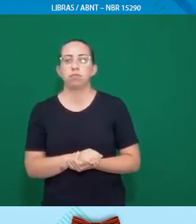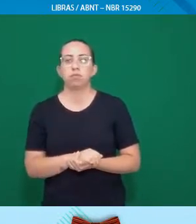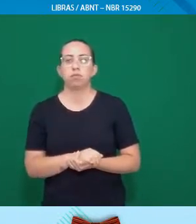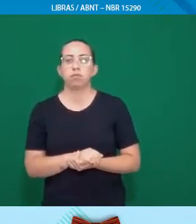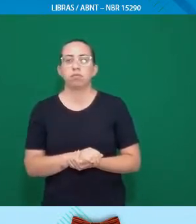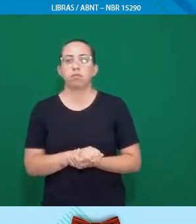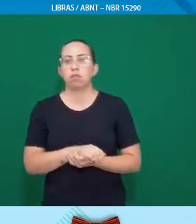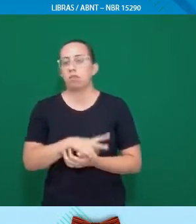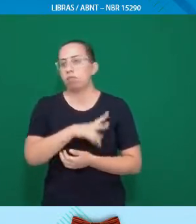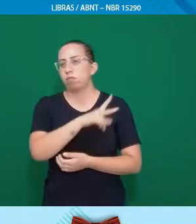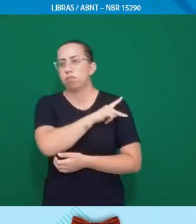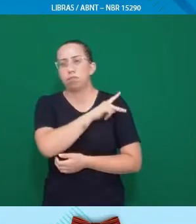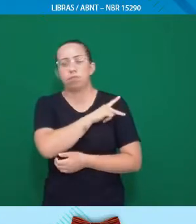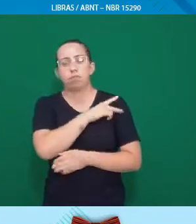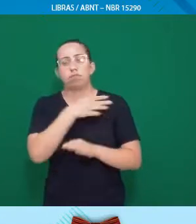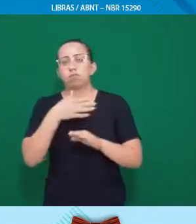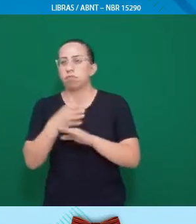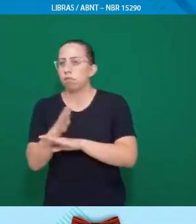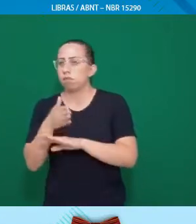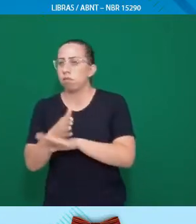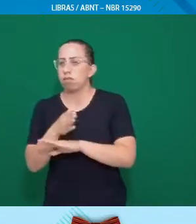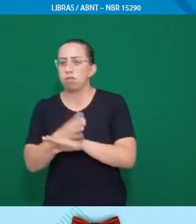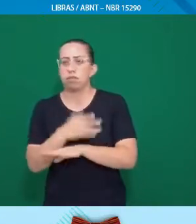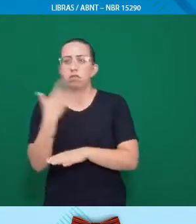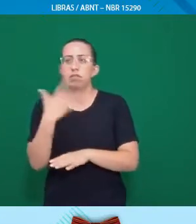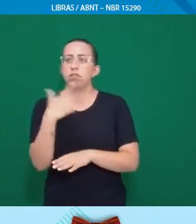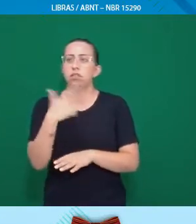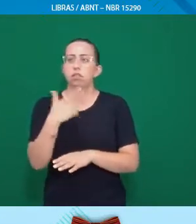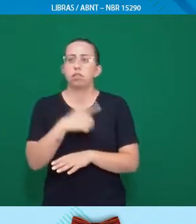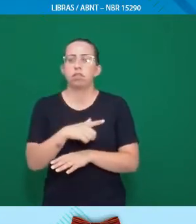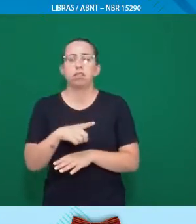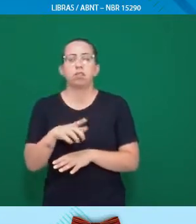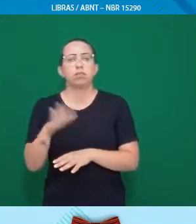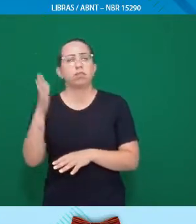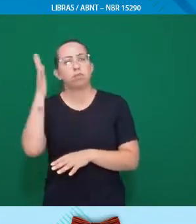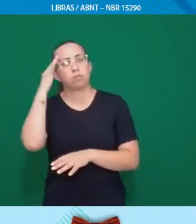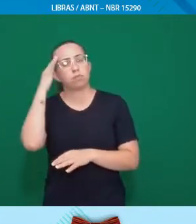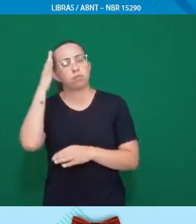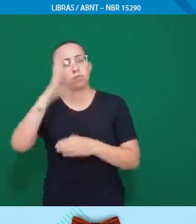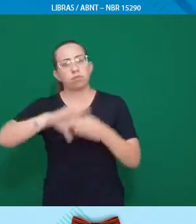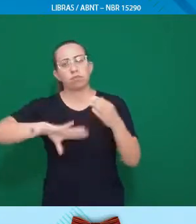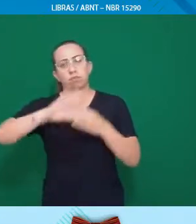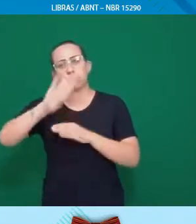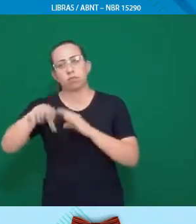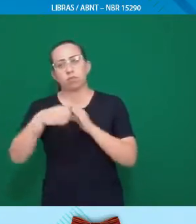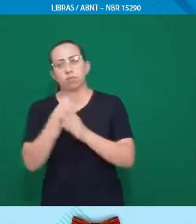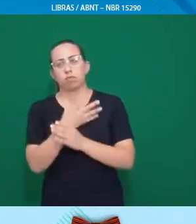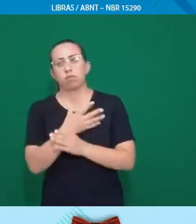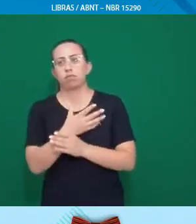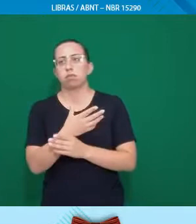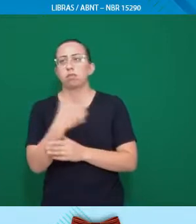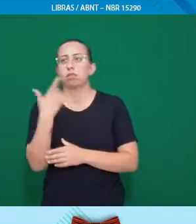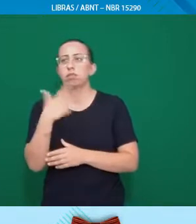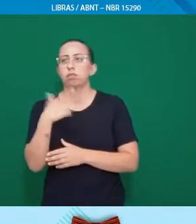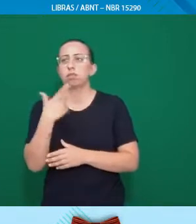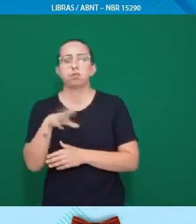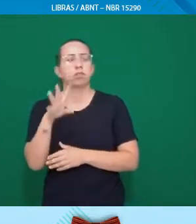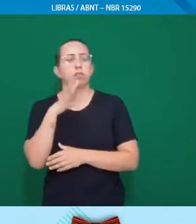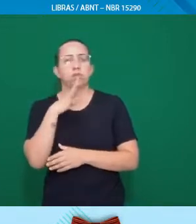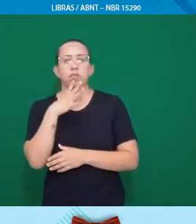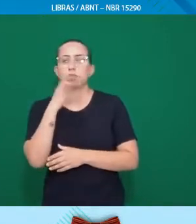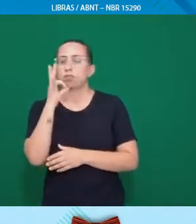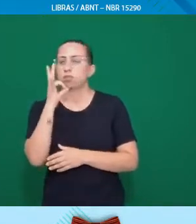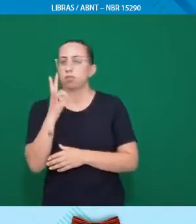os prefeitos que passaram não tiveram a visão por causa dos nossos não tiveram o